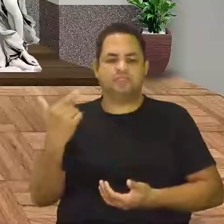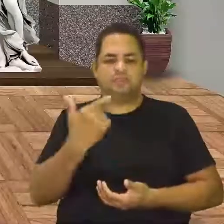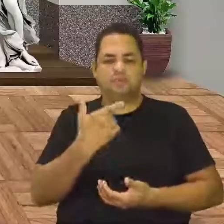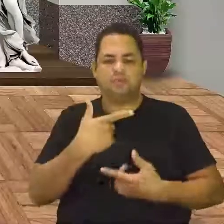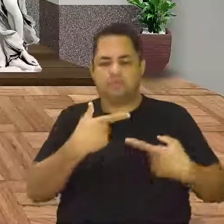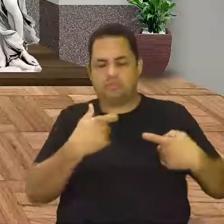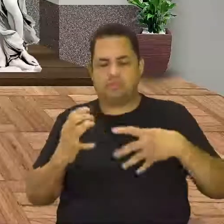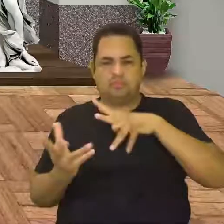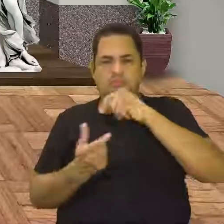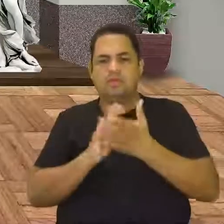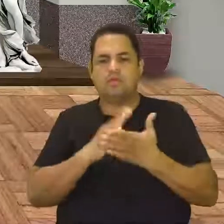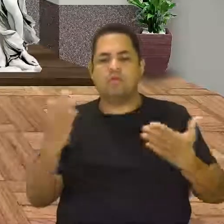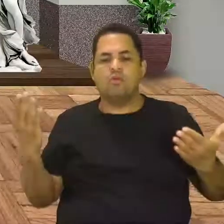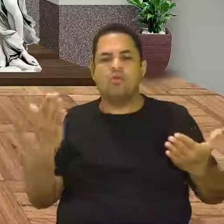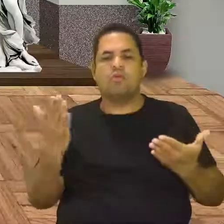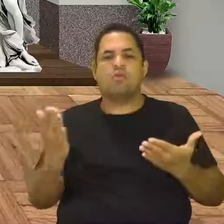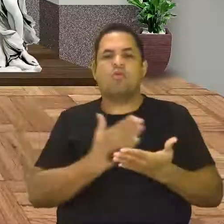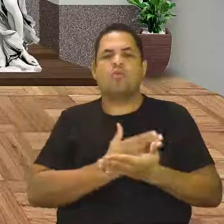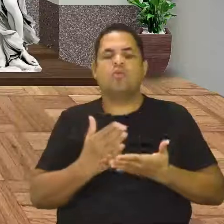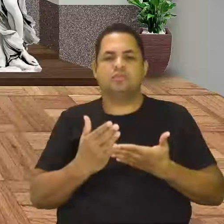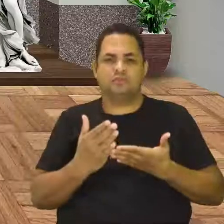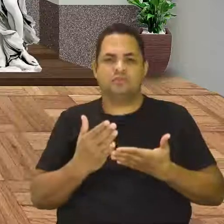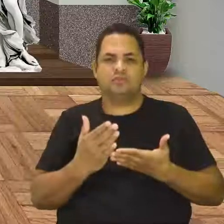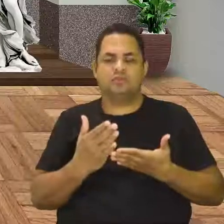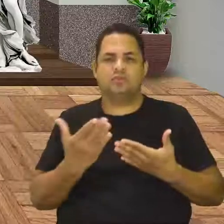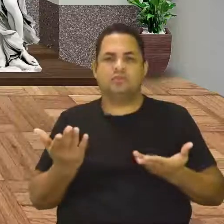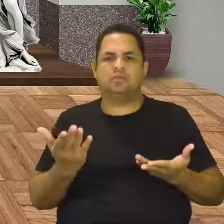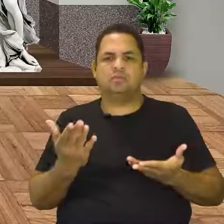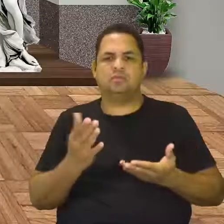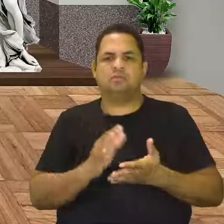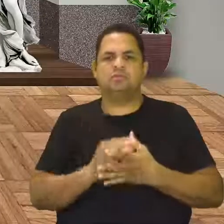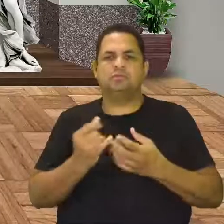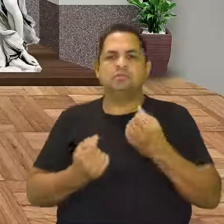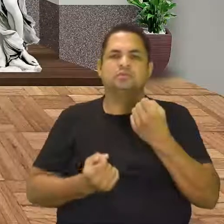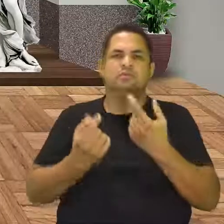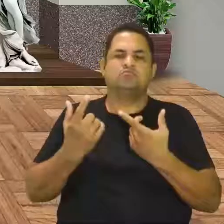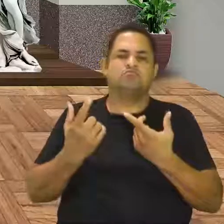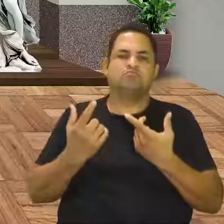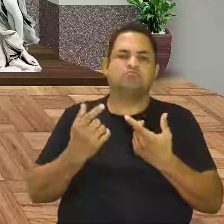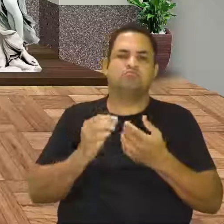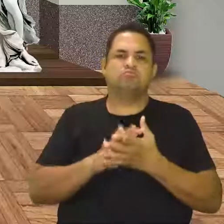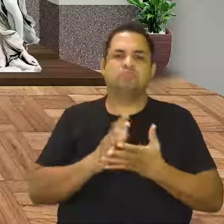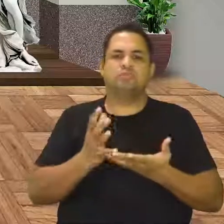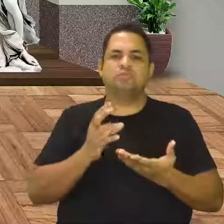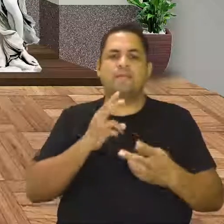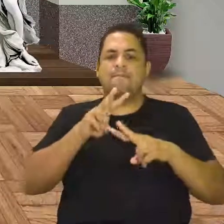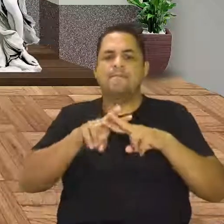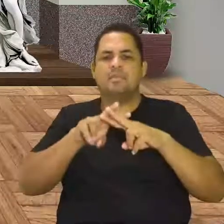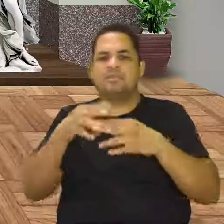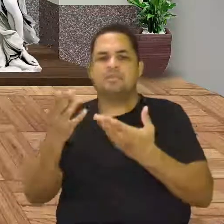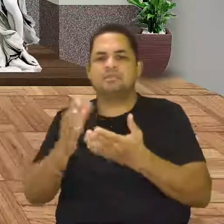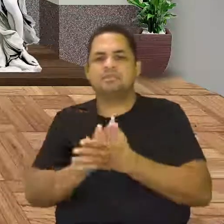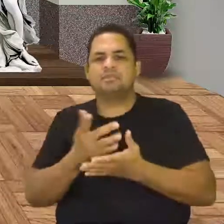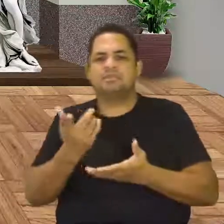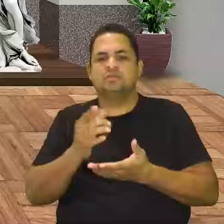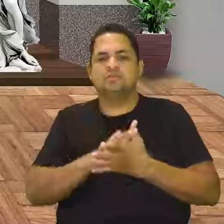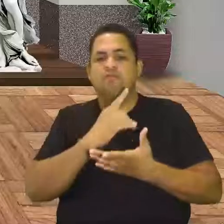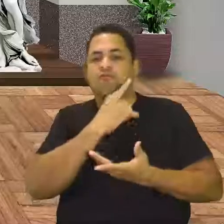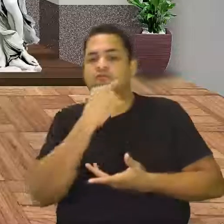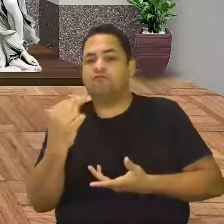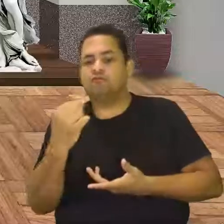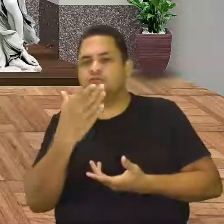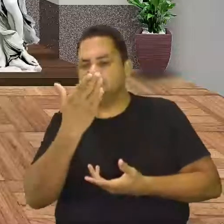estourou. Quando estoura a Segunda Guerra Mundial, alguns que antes de ser capturados, eles vão dizer, olha, eu vou fugir